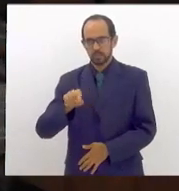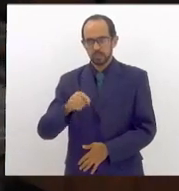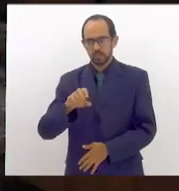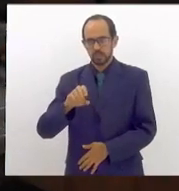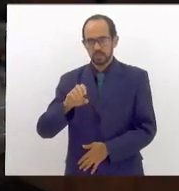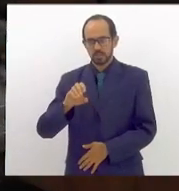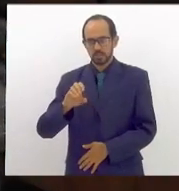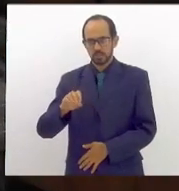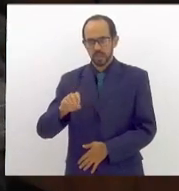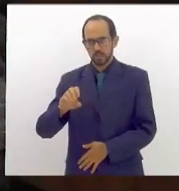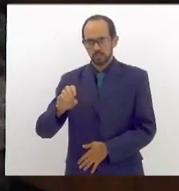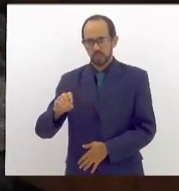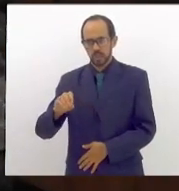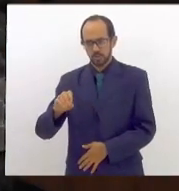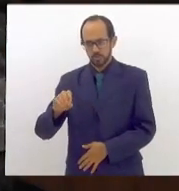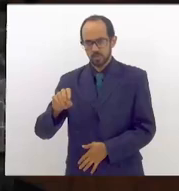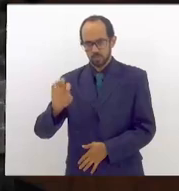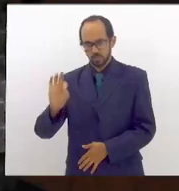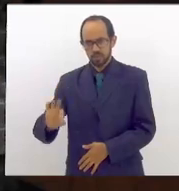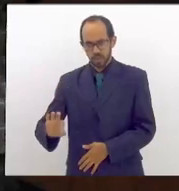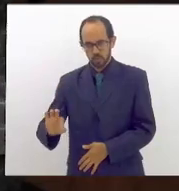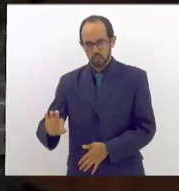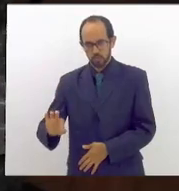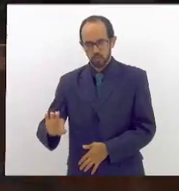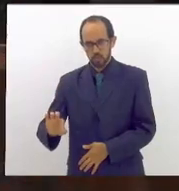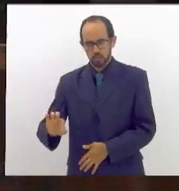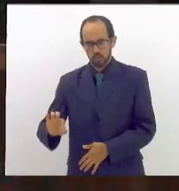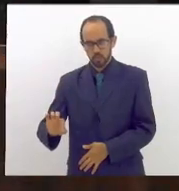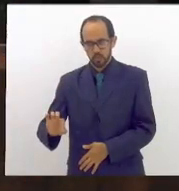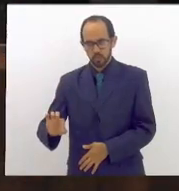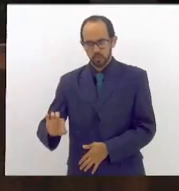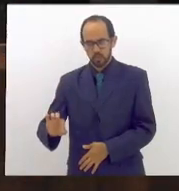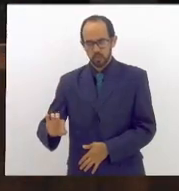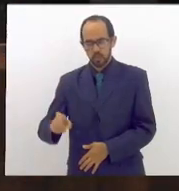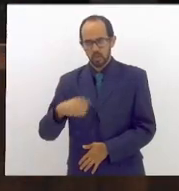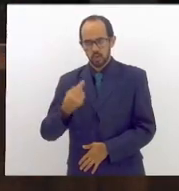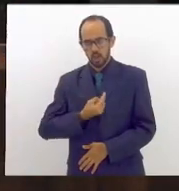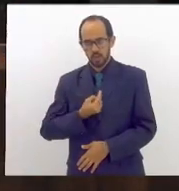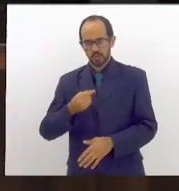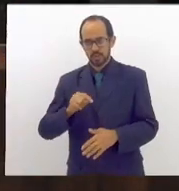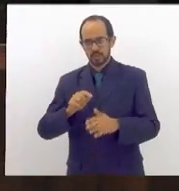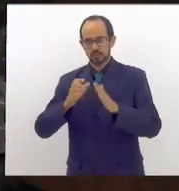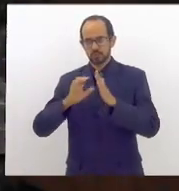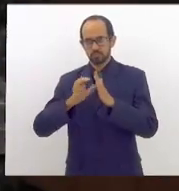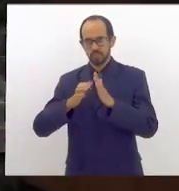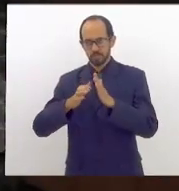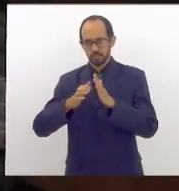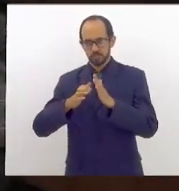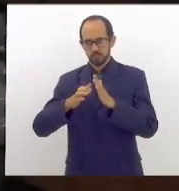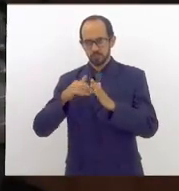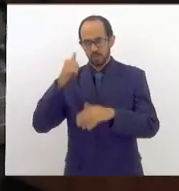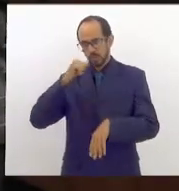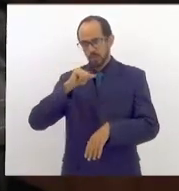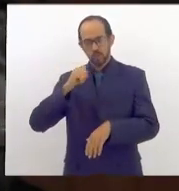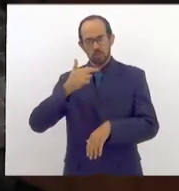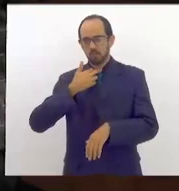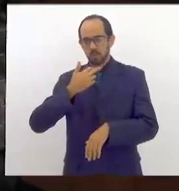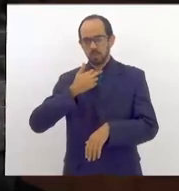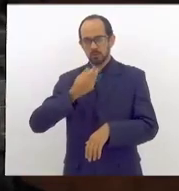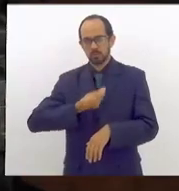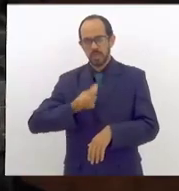querido Marcos que agora é Federal vai falar nós bancada feminina não podemos sair desse plenário